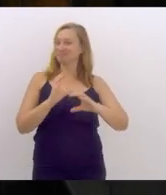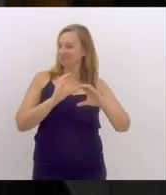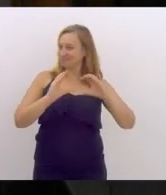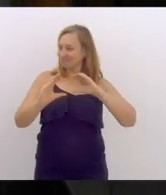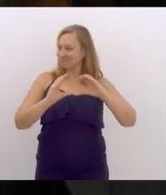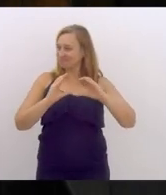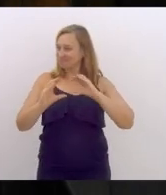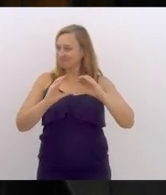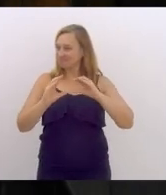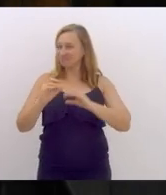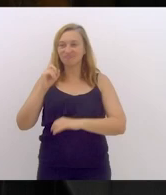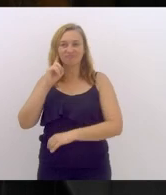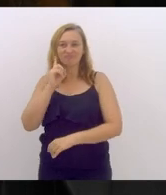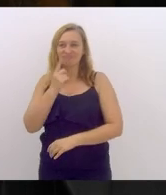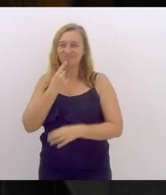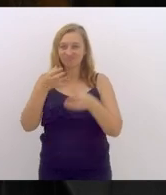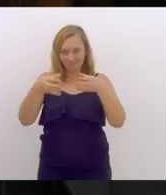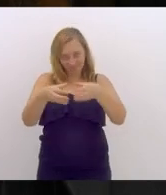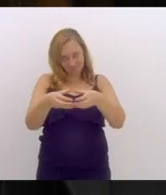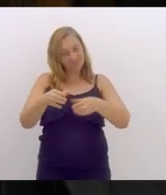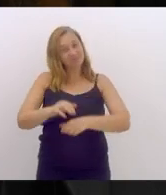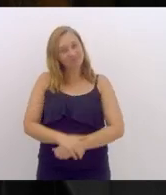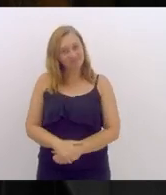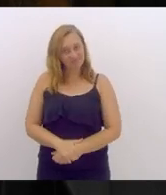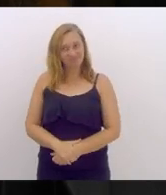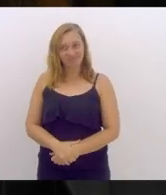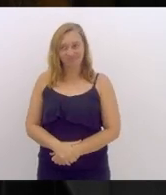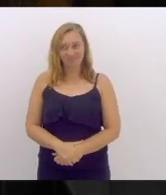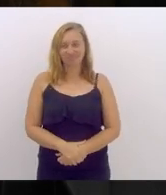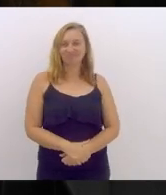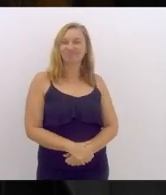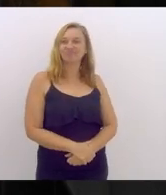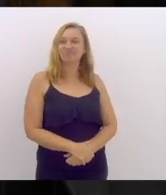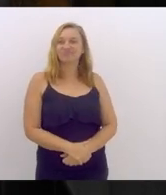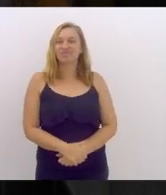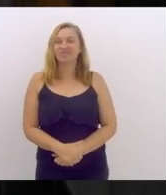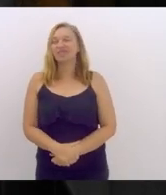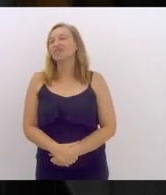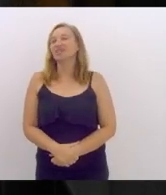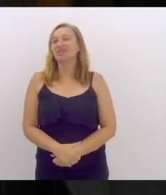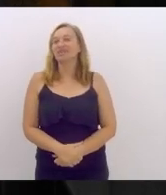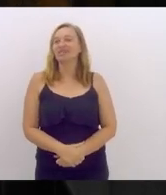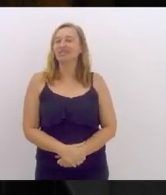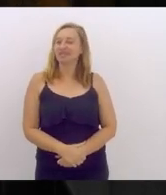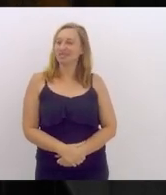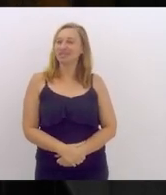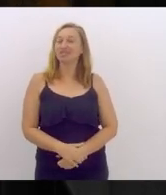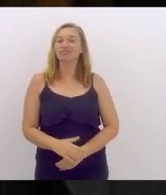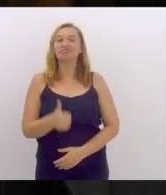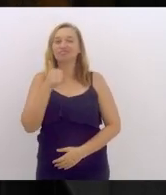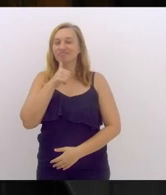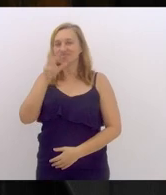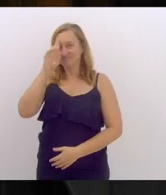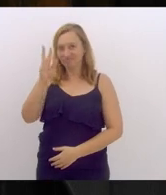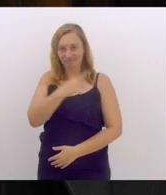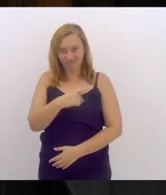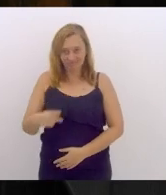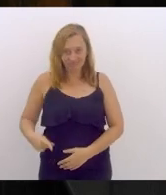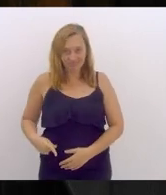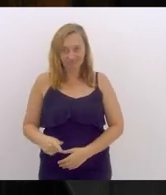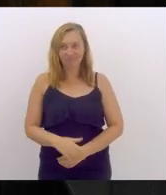nossa voz aos deficientes auditivos senhora presidente